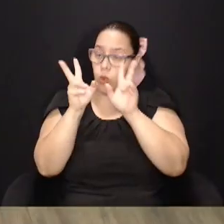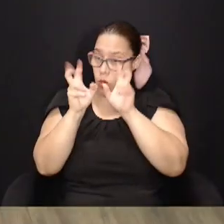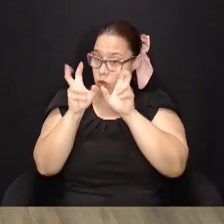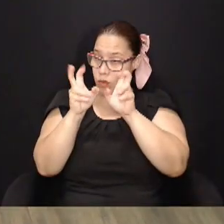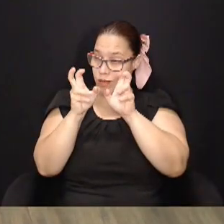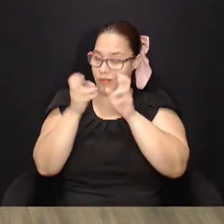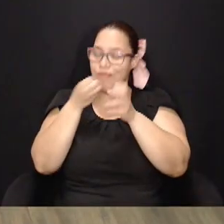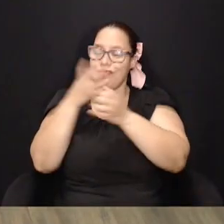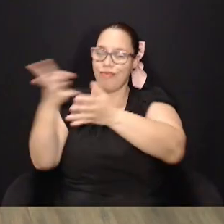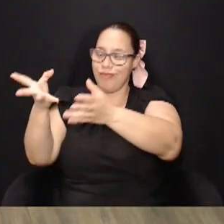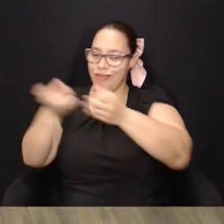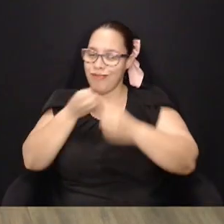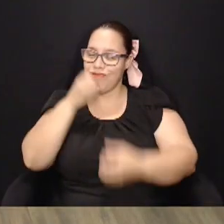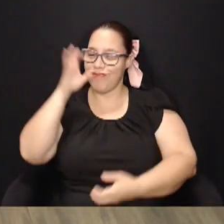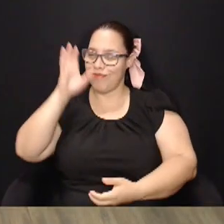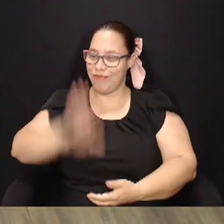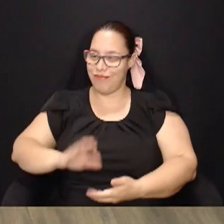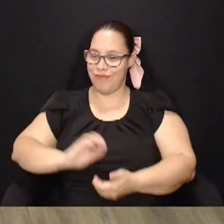bem-vindo e uma boa tarde.